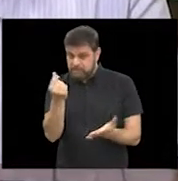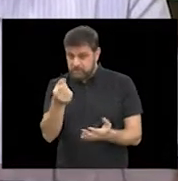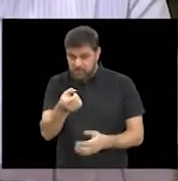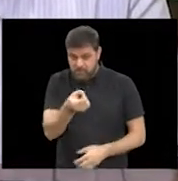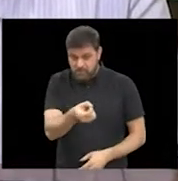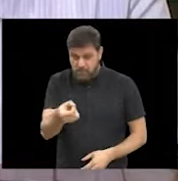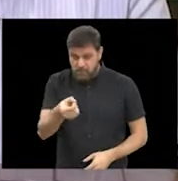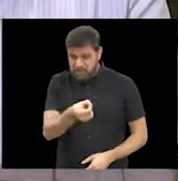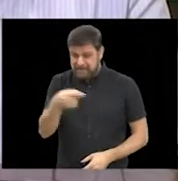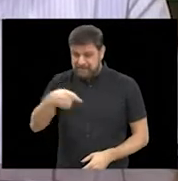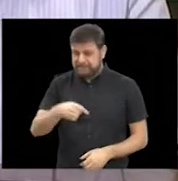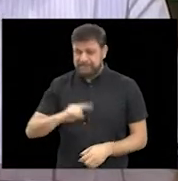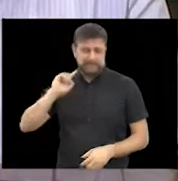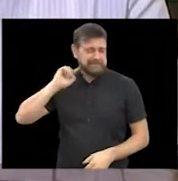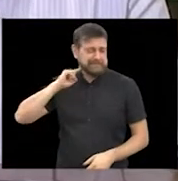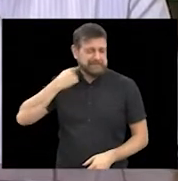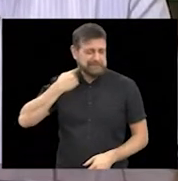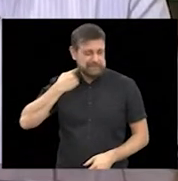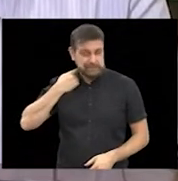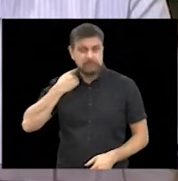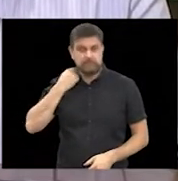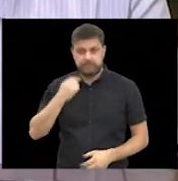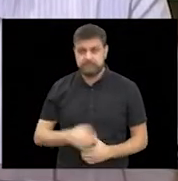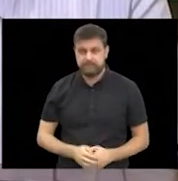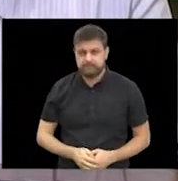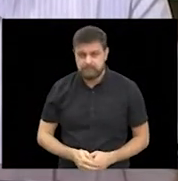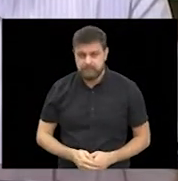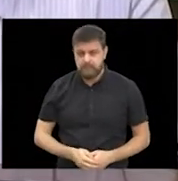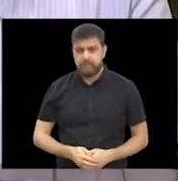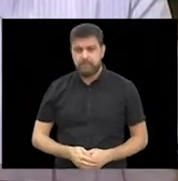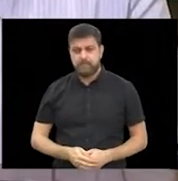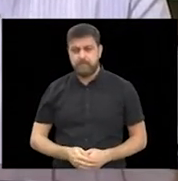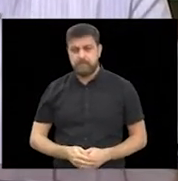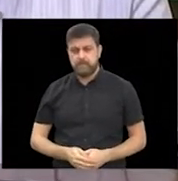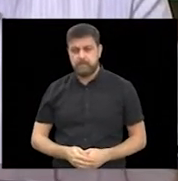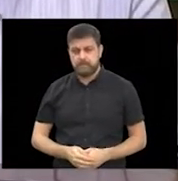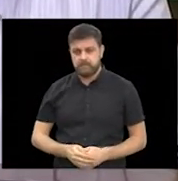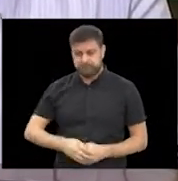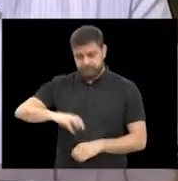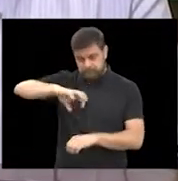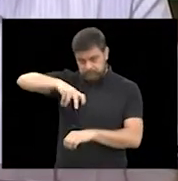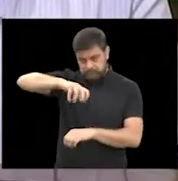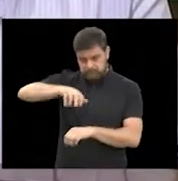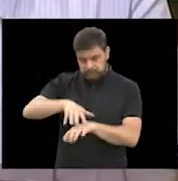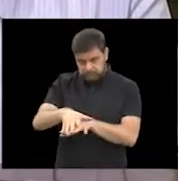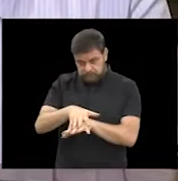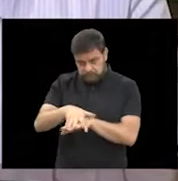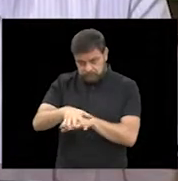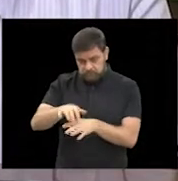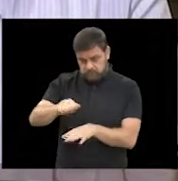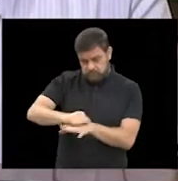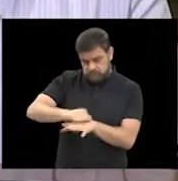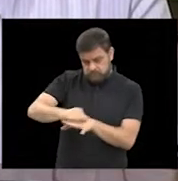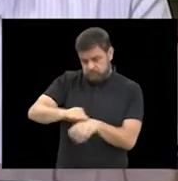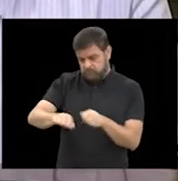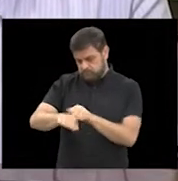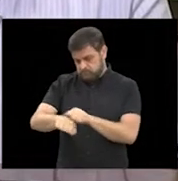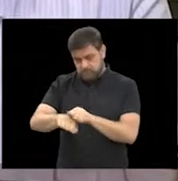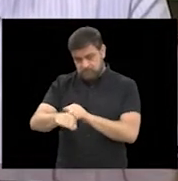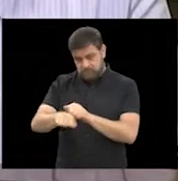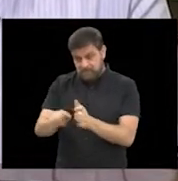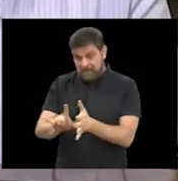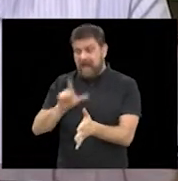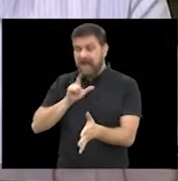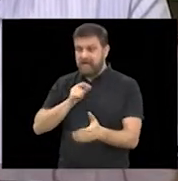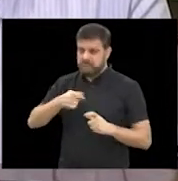de maior contaminação no mundo, né? Então, a higienização, lavar bem as mãos antes